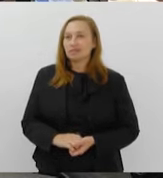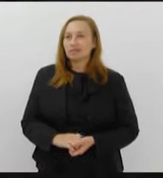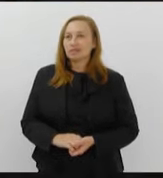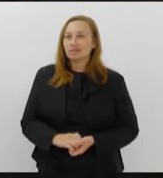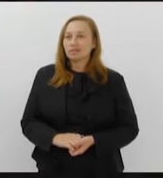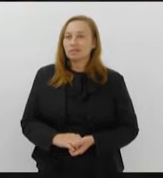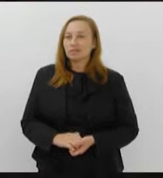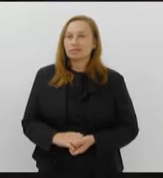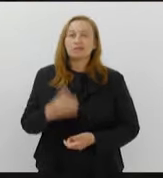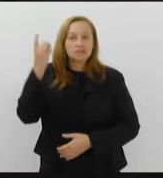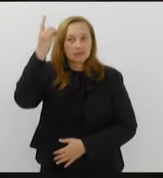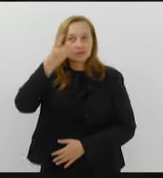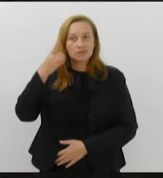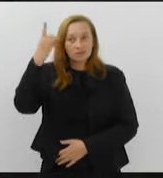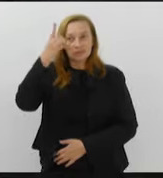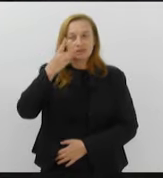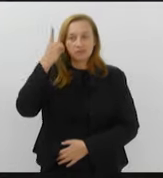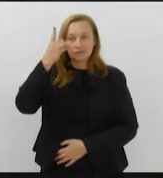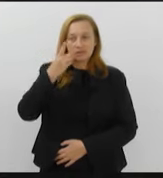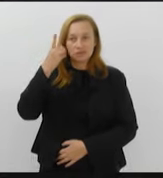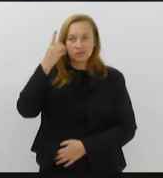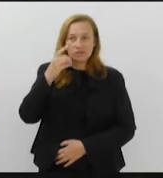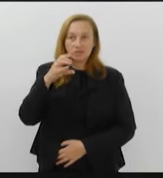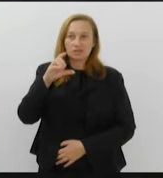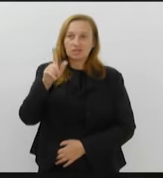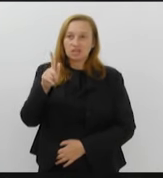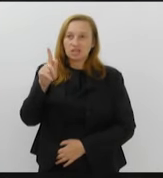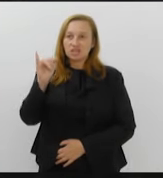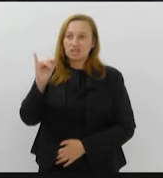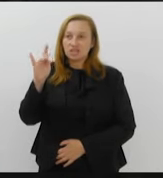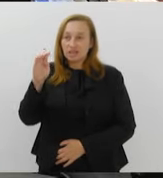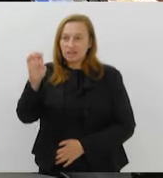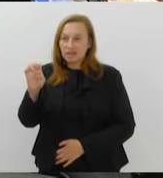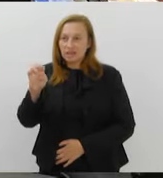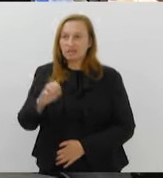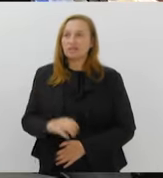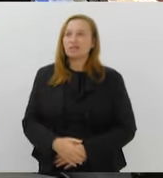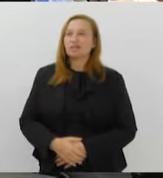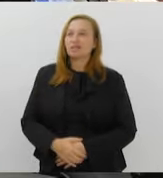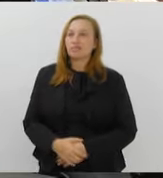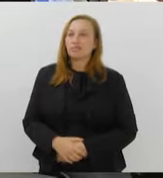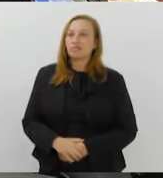Nossa nobre deputada Gisele Monteiro.